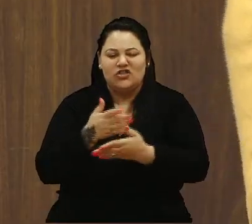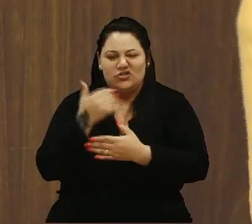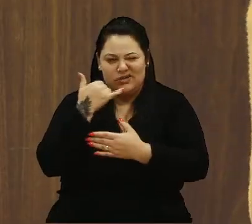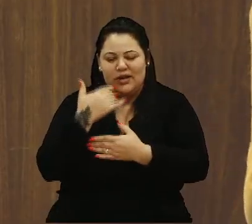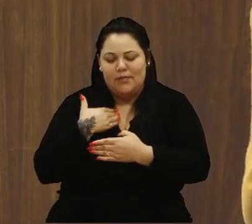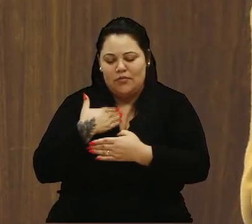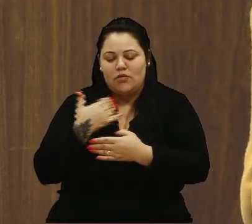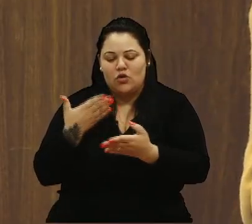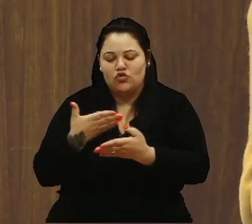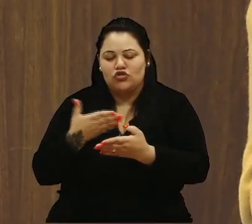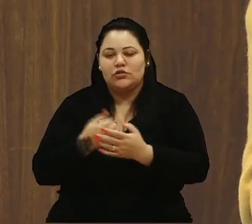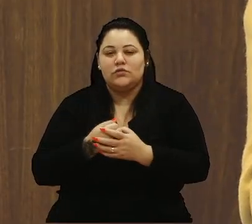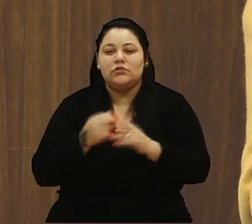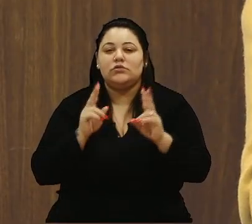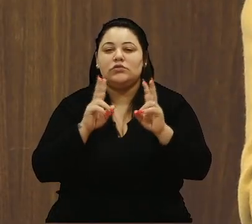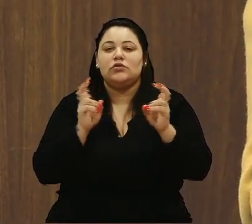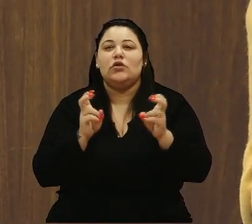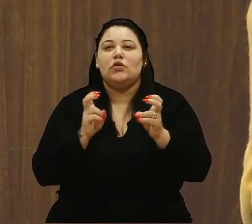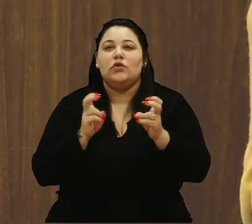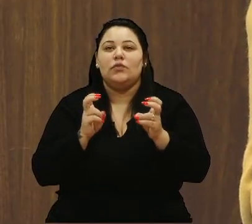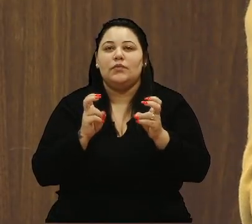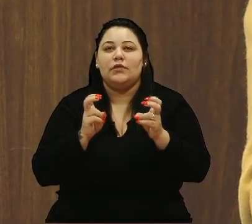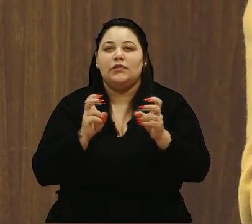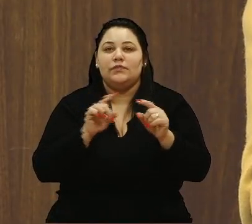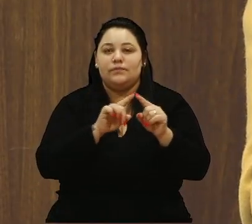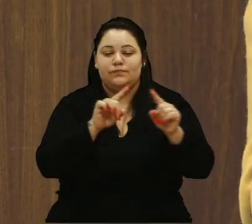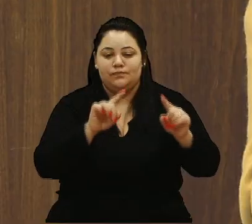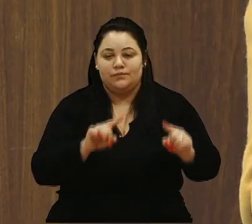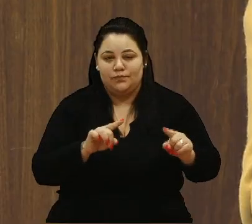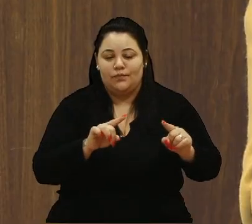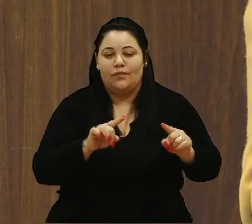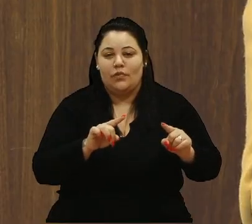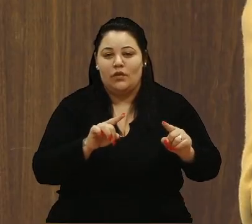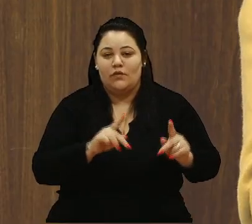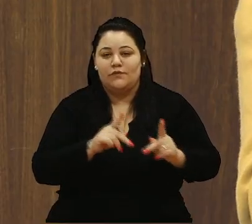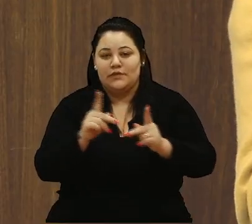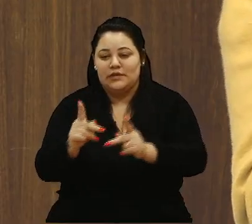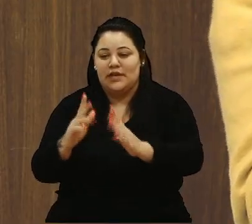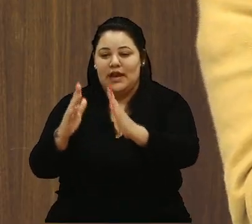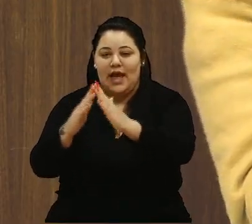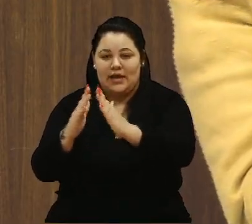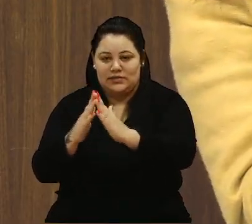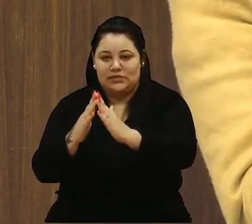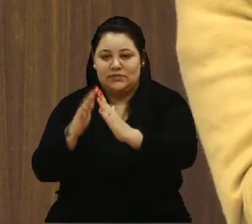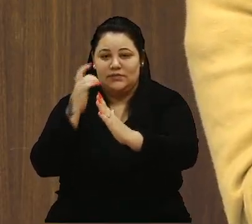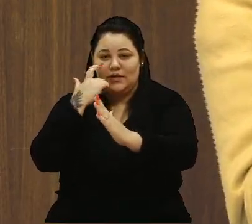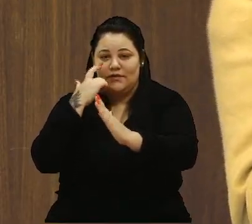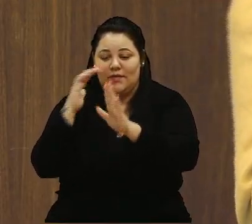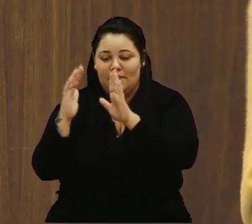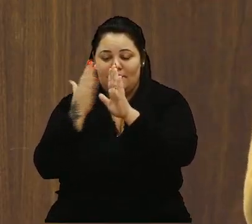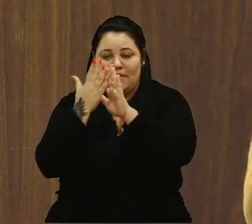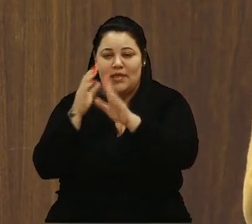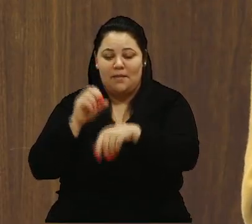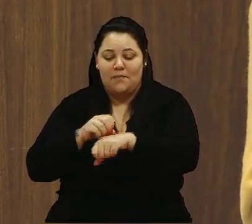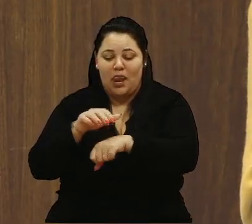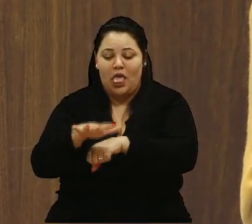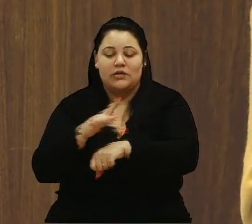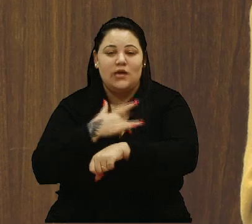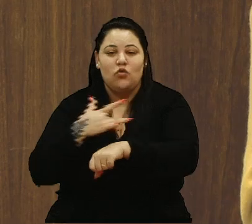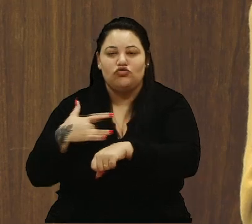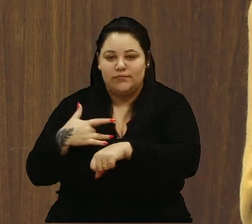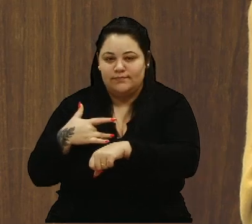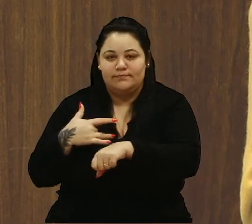retorne, sobre as agentes comunitárias de saúde e endemias. Porque nós recém comentamos o projeto aqui